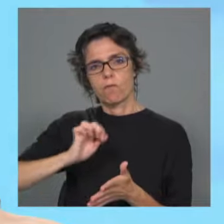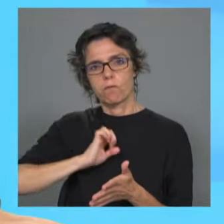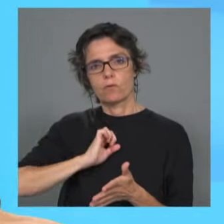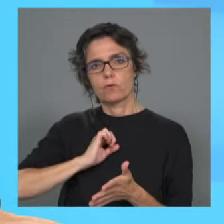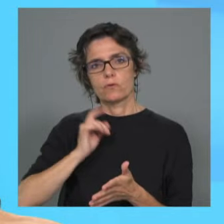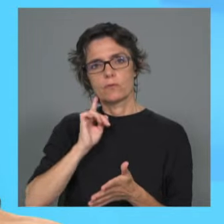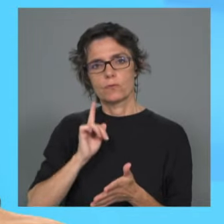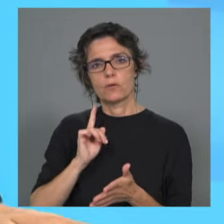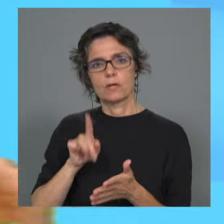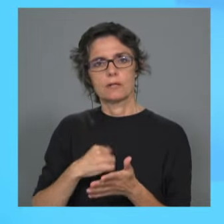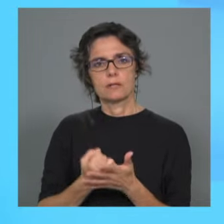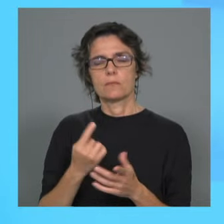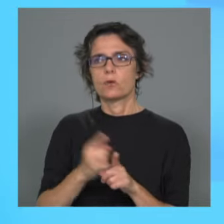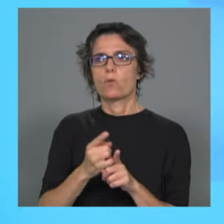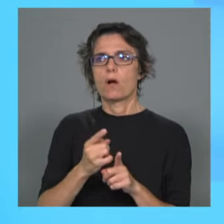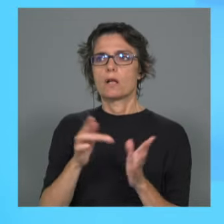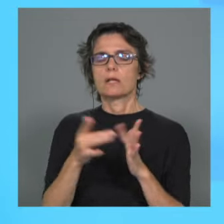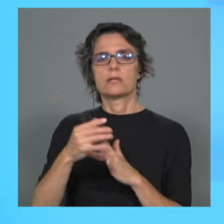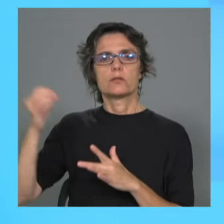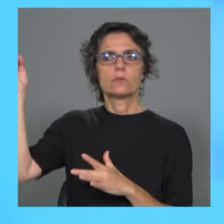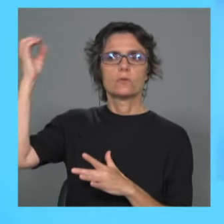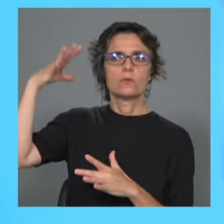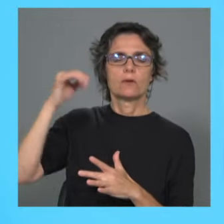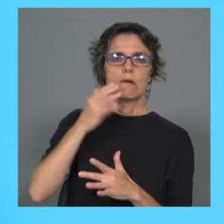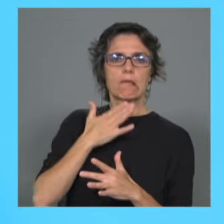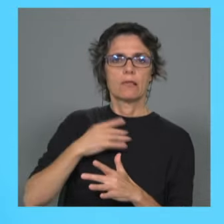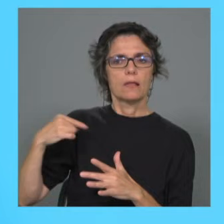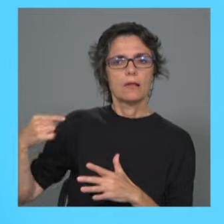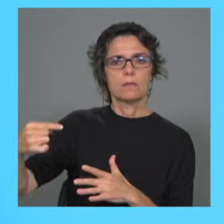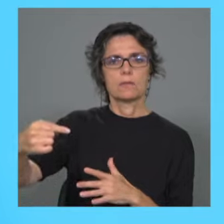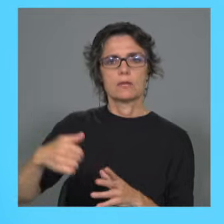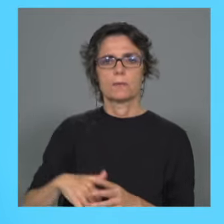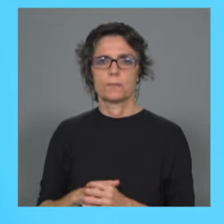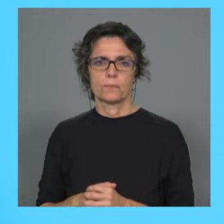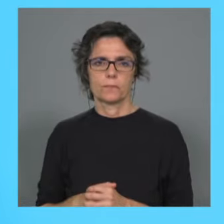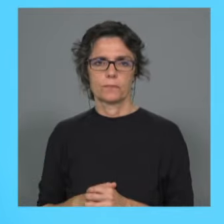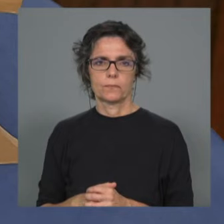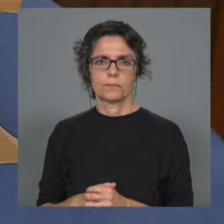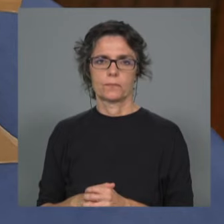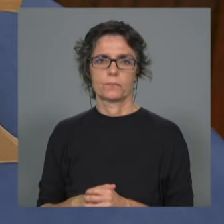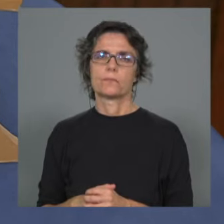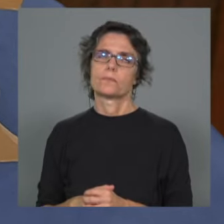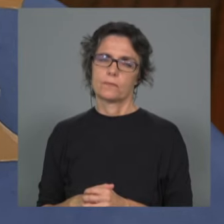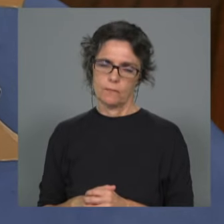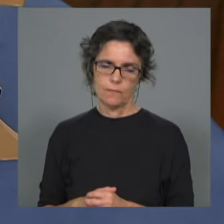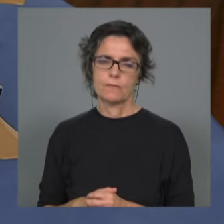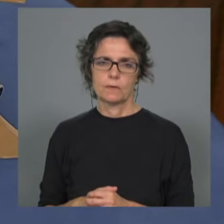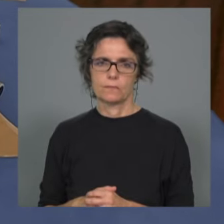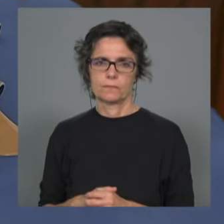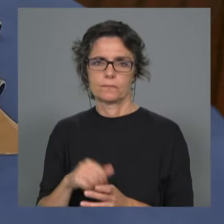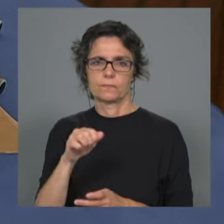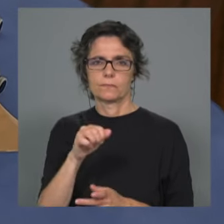todo o nosso agir, todos os nossos gestos. Sim, eu penso que nós temos ainda uma certa...